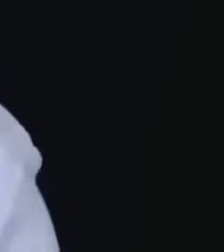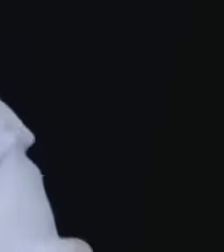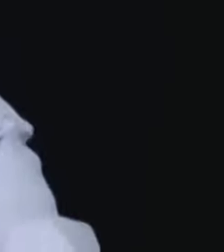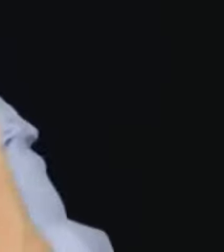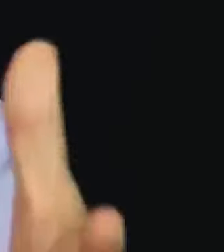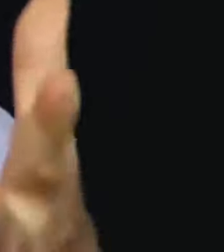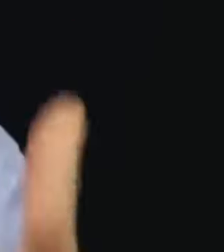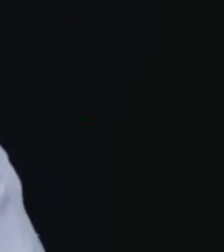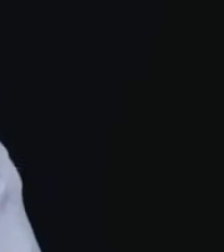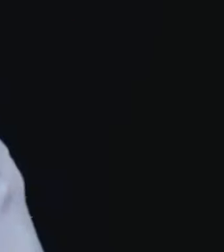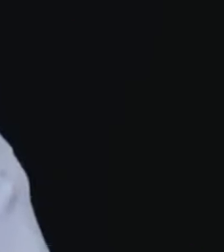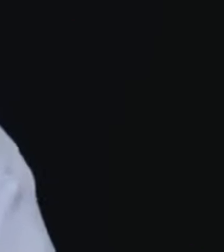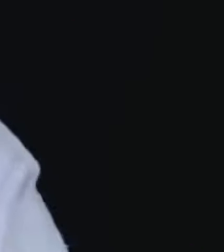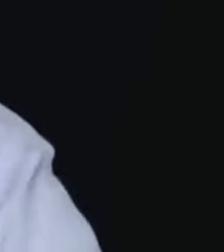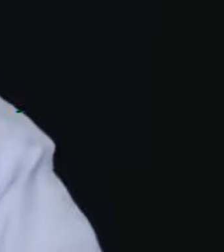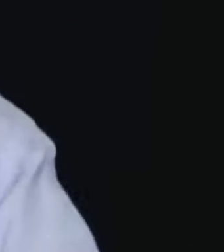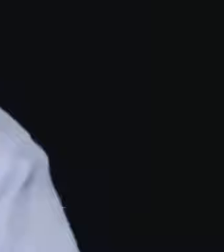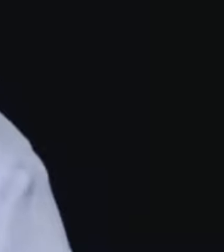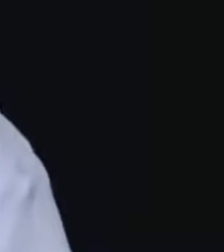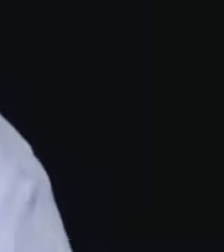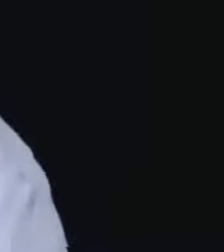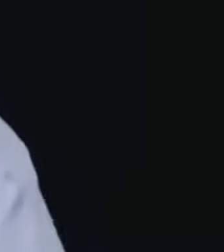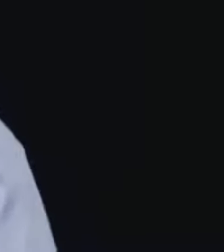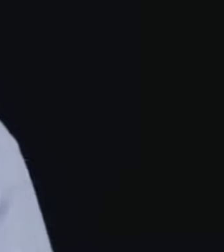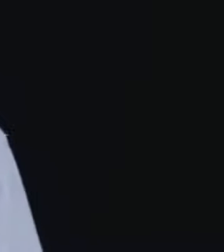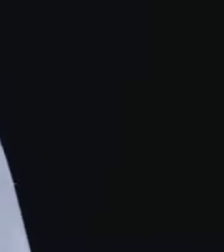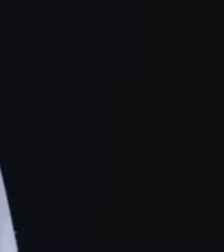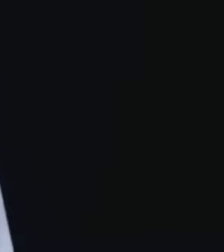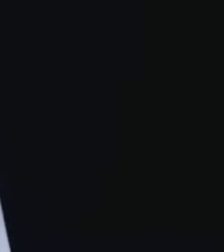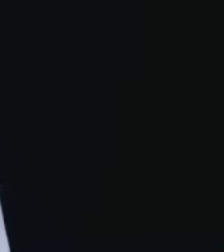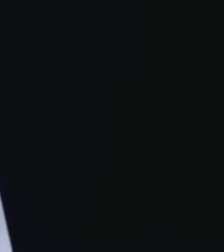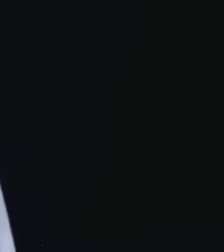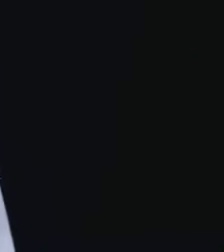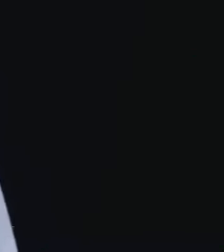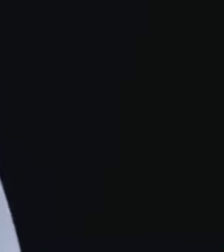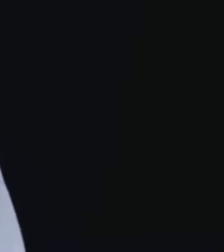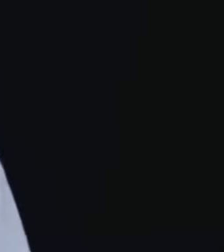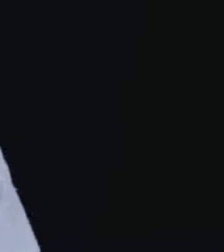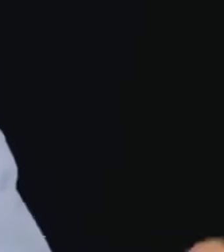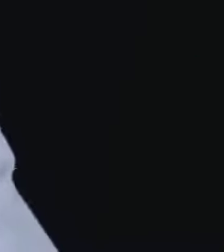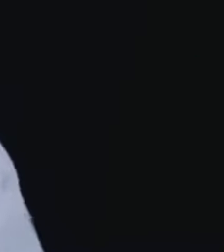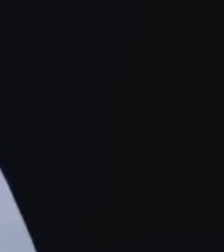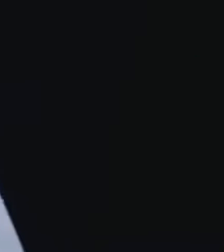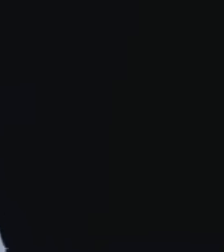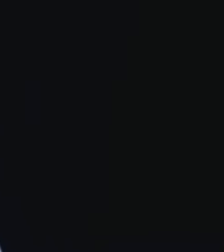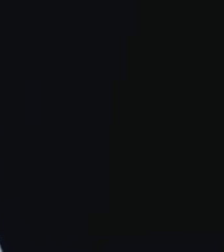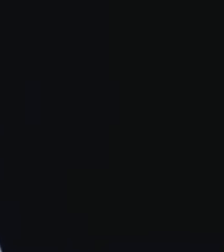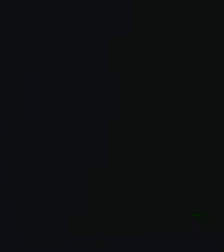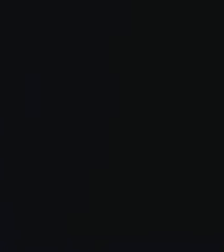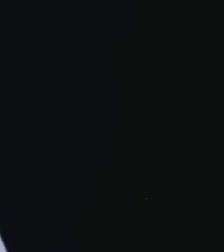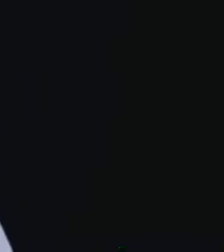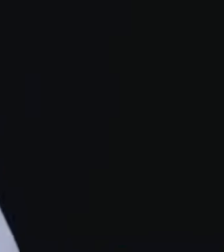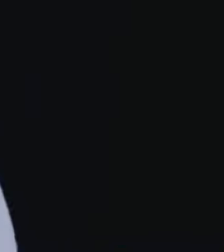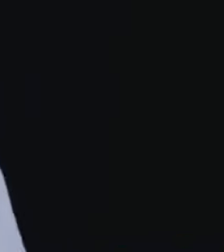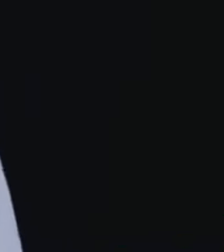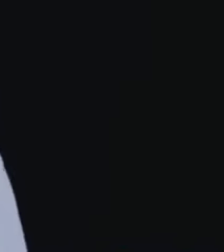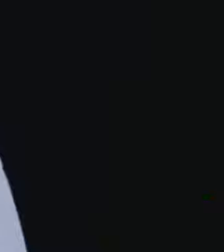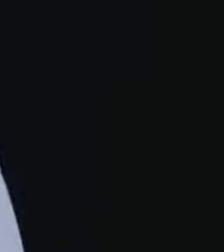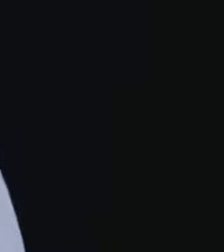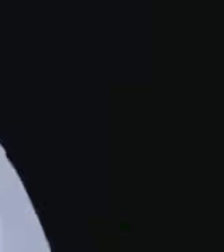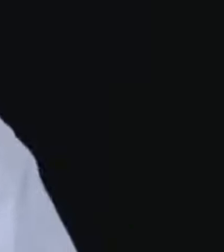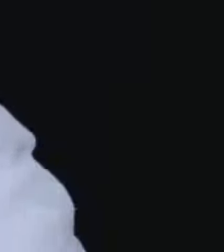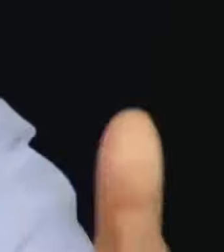o controle das urnas e a transparência sagrada do sufrágio universal, pedra angular de toda a